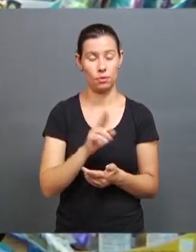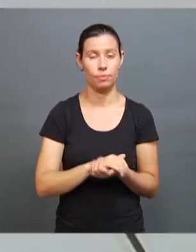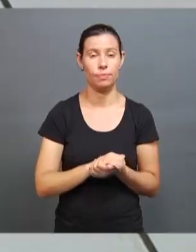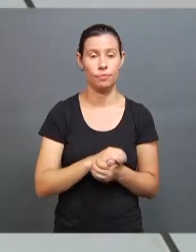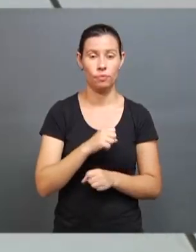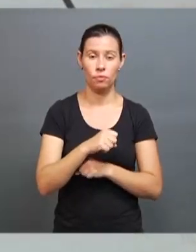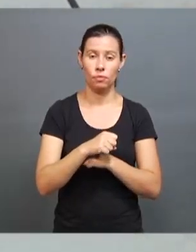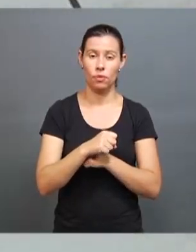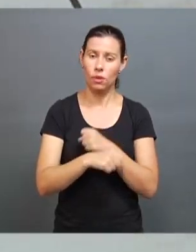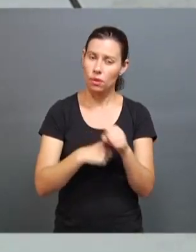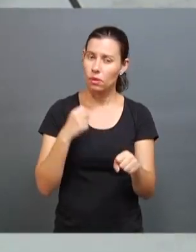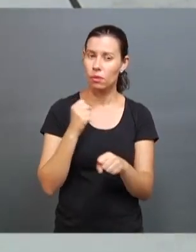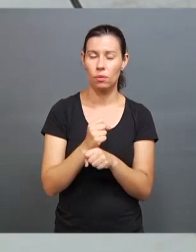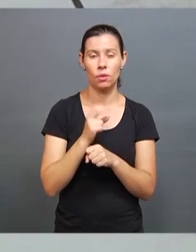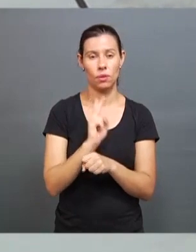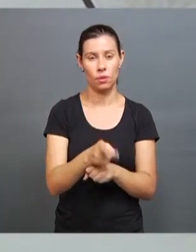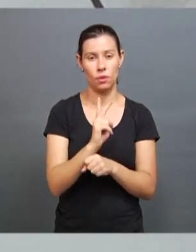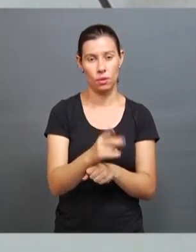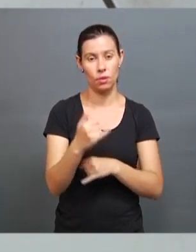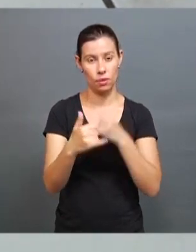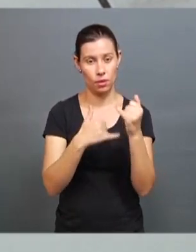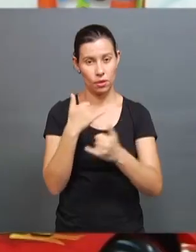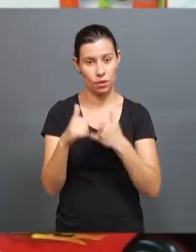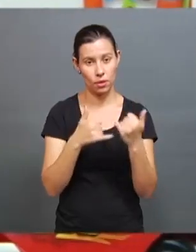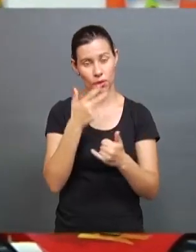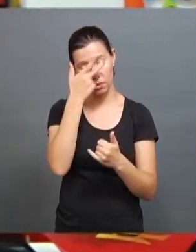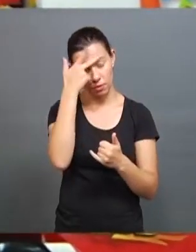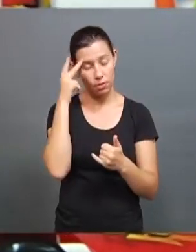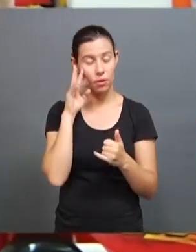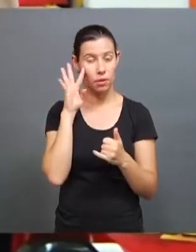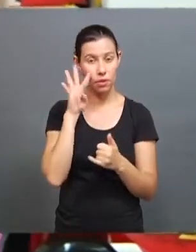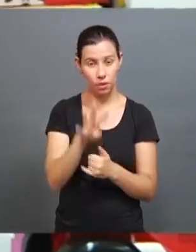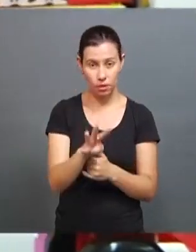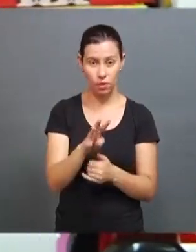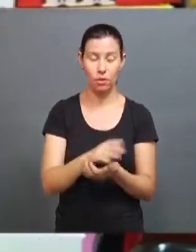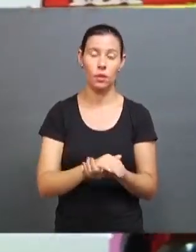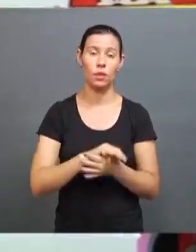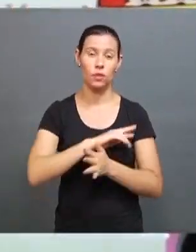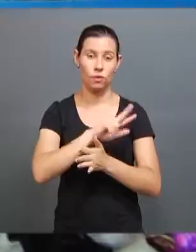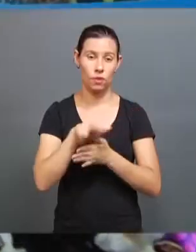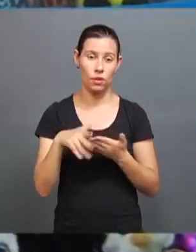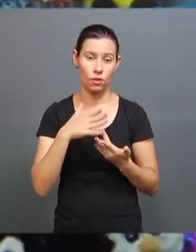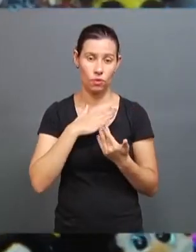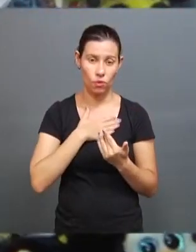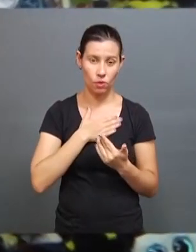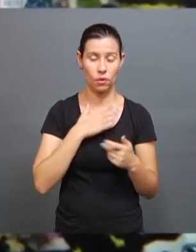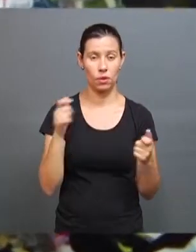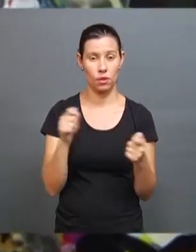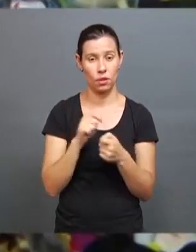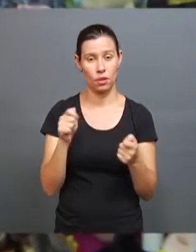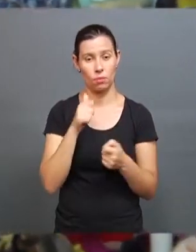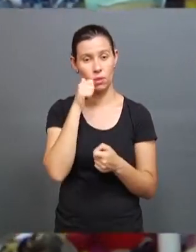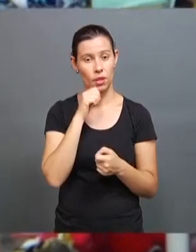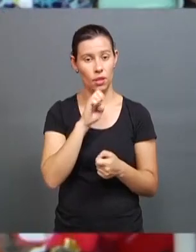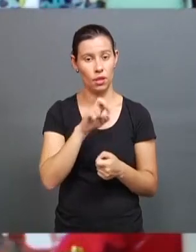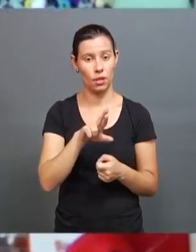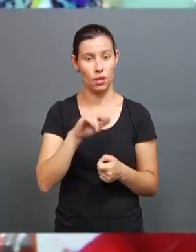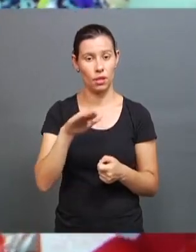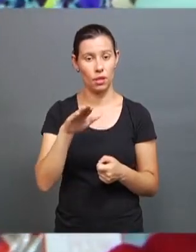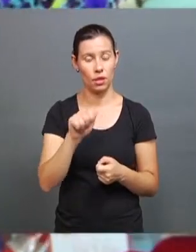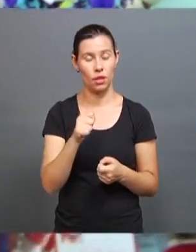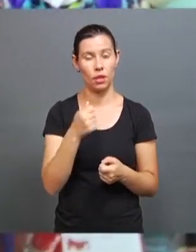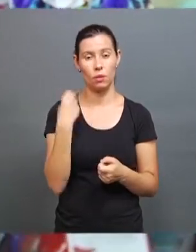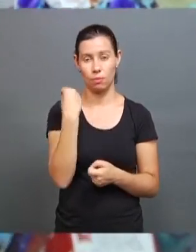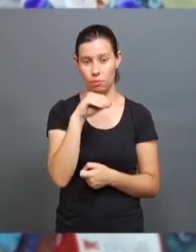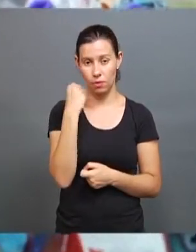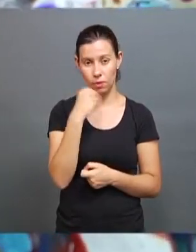assim. Brinquedos que chamam a atenção da criançada e que atendem todos os gostos. A Érica, por exemplo, aproveitou para